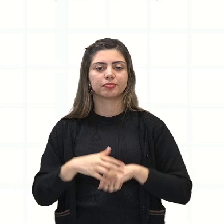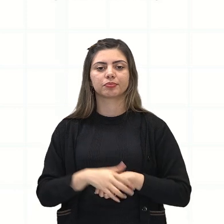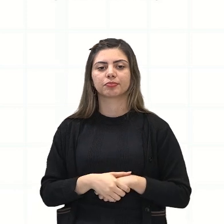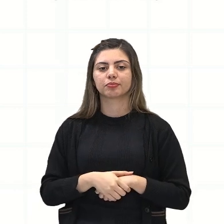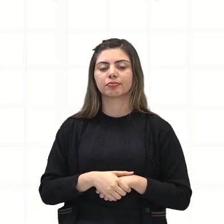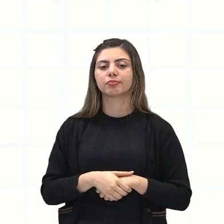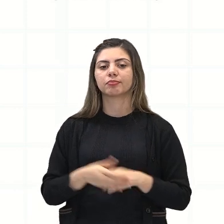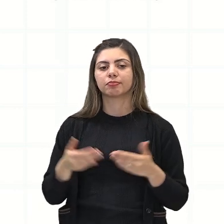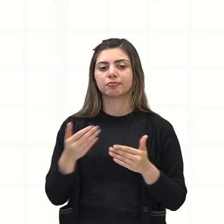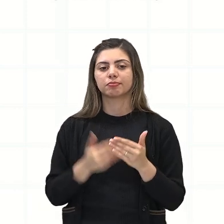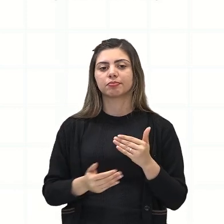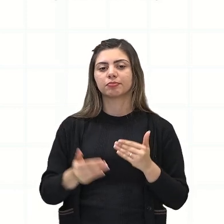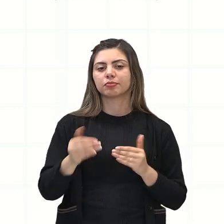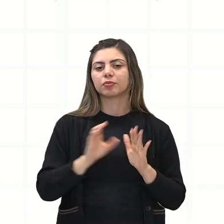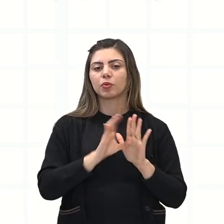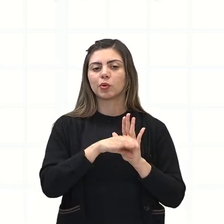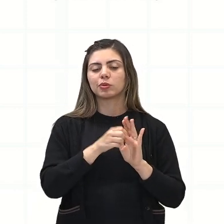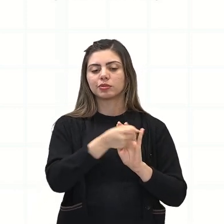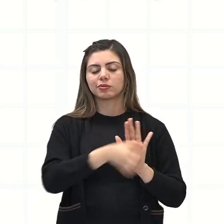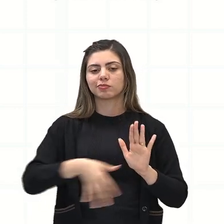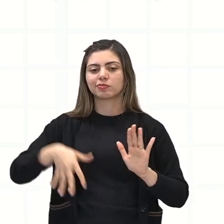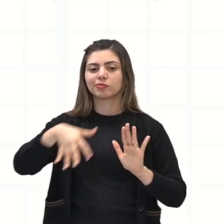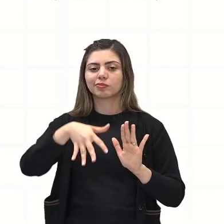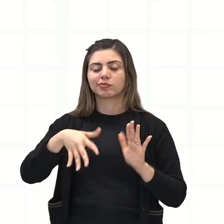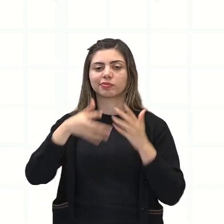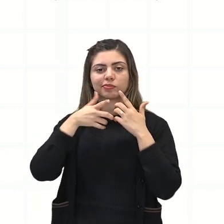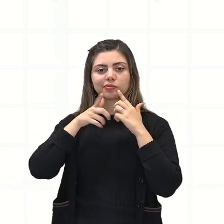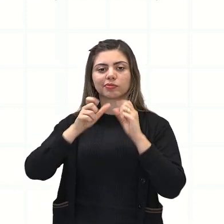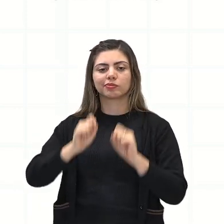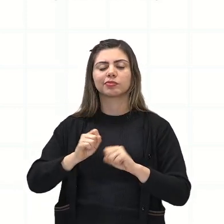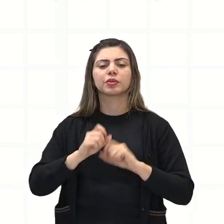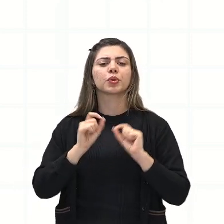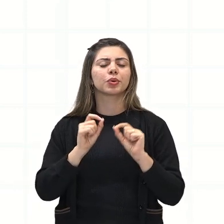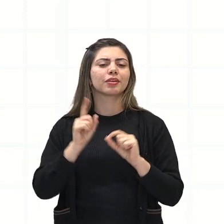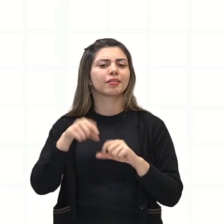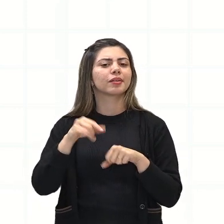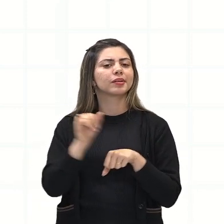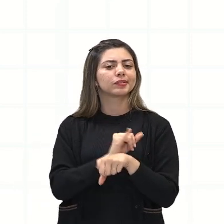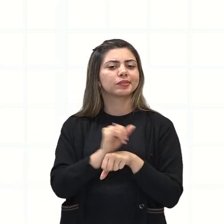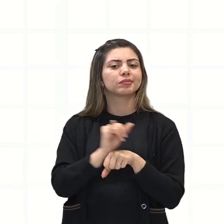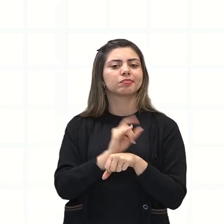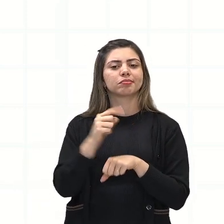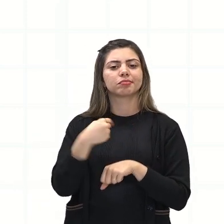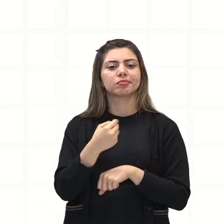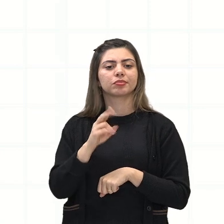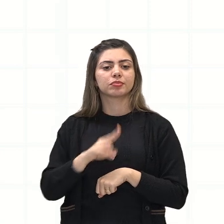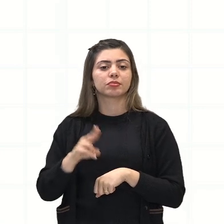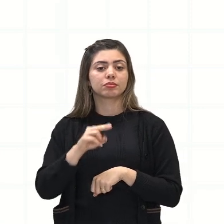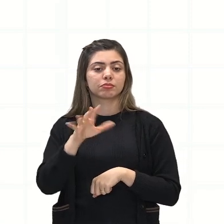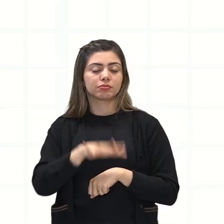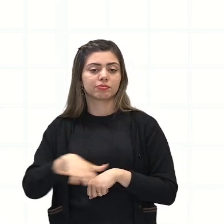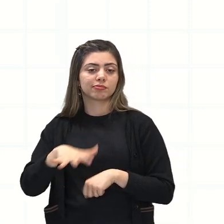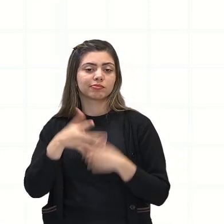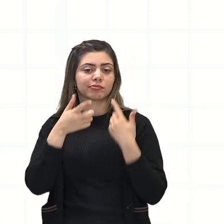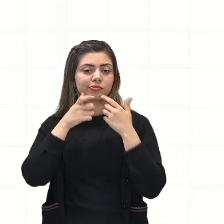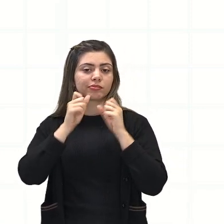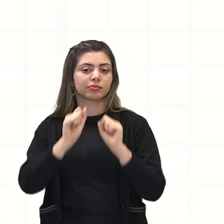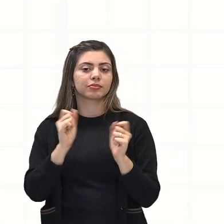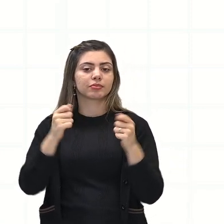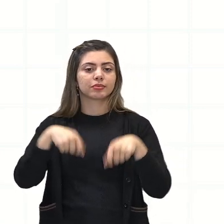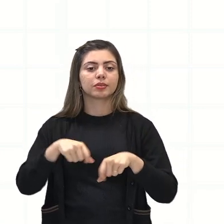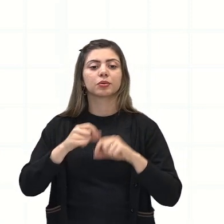sequência, a gente tem lá o conceito de figuras de linguagem, que são esses recursos utilizados na linguagem para tornar